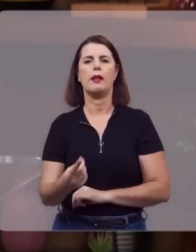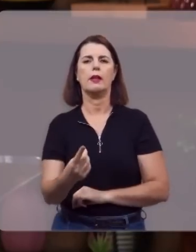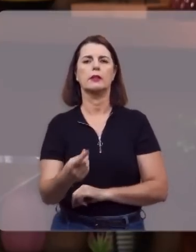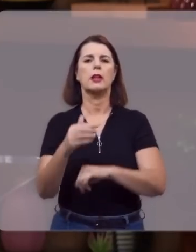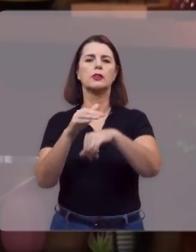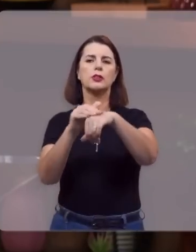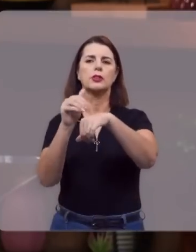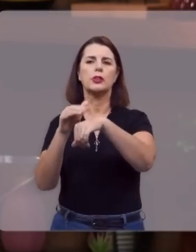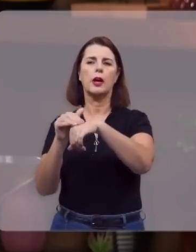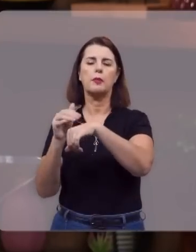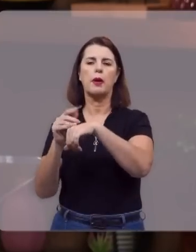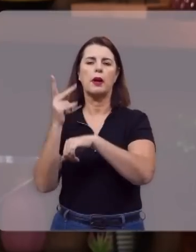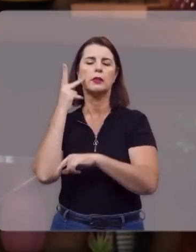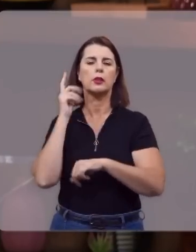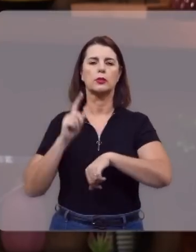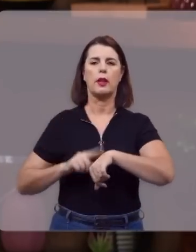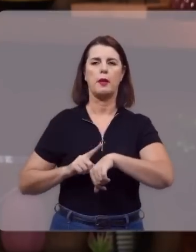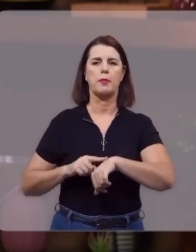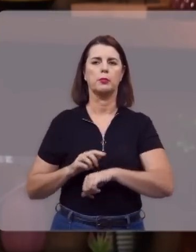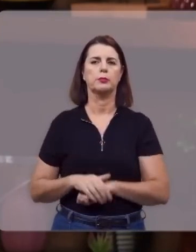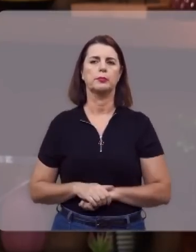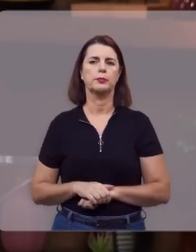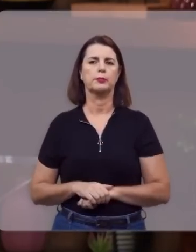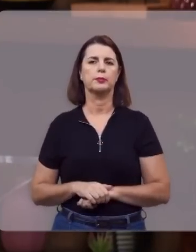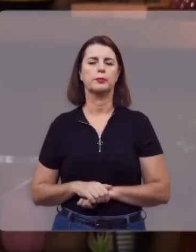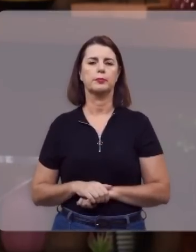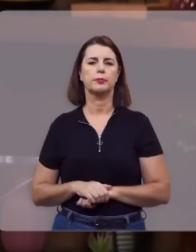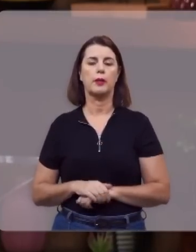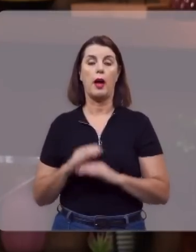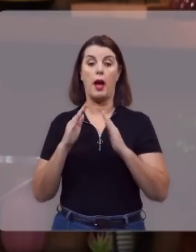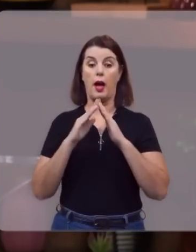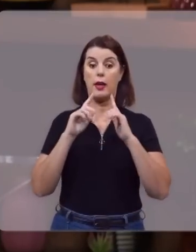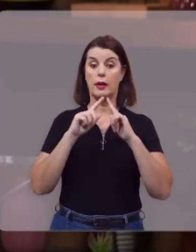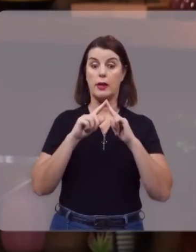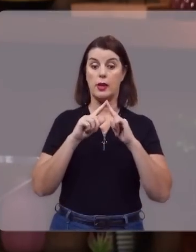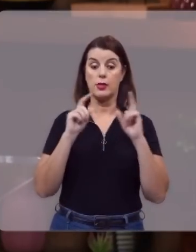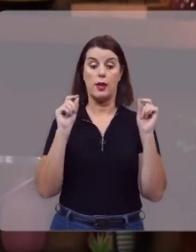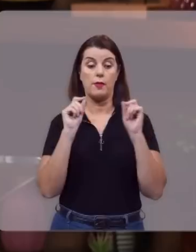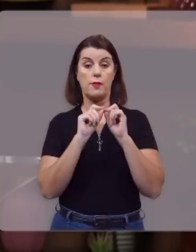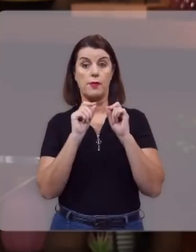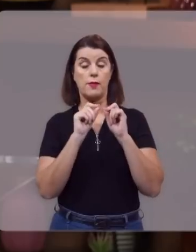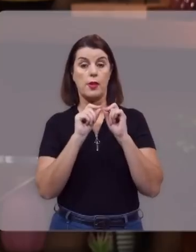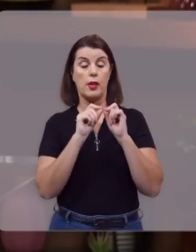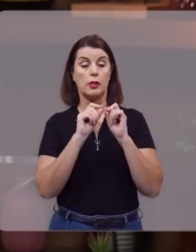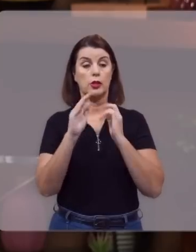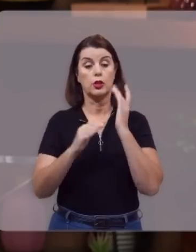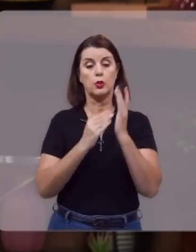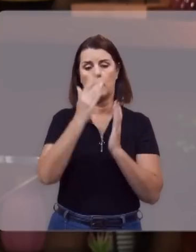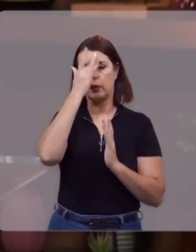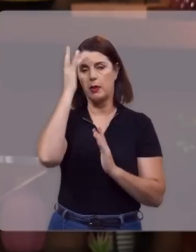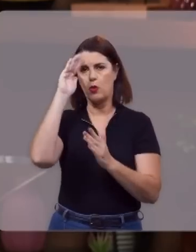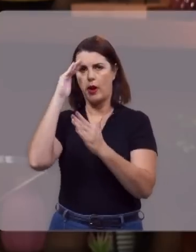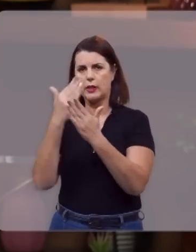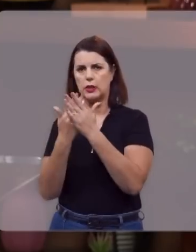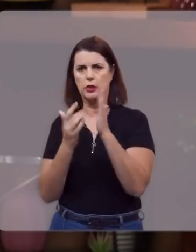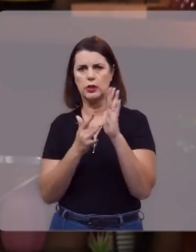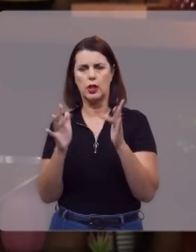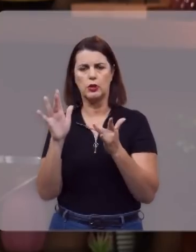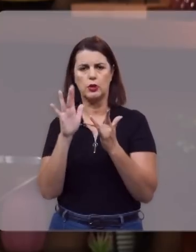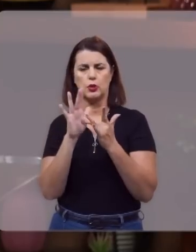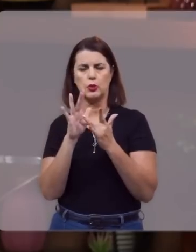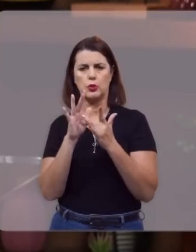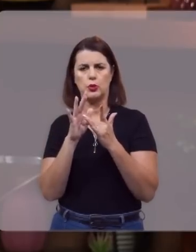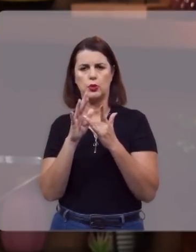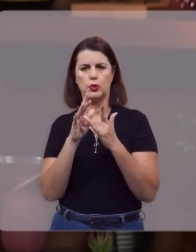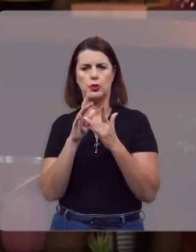foi chamada no tempo. A igreja é composta de todos aqueles que creem no Senhor Jesus,